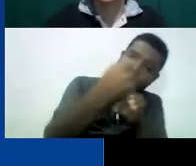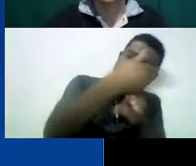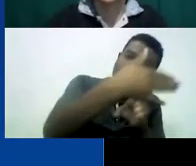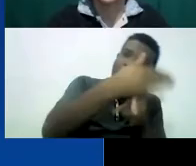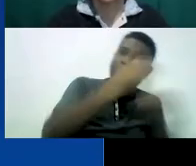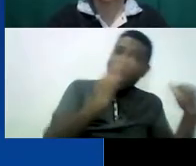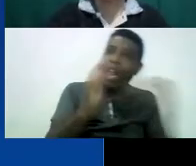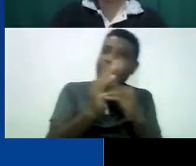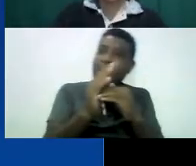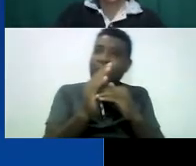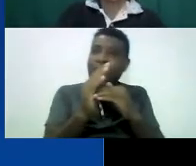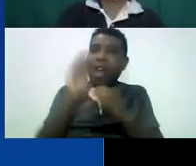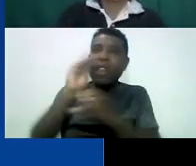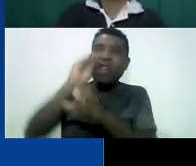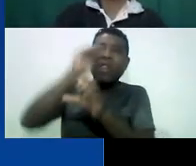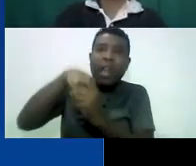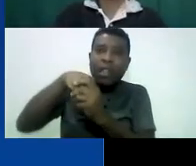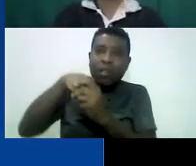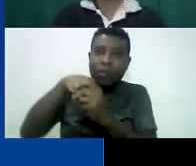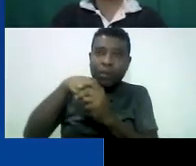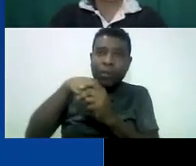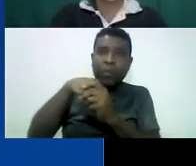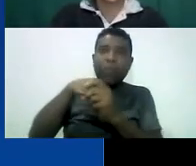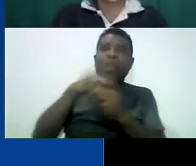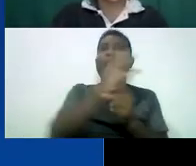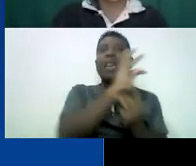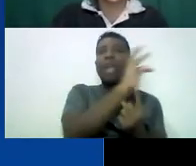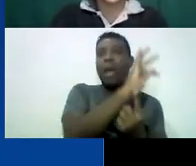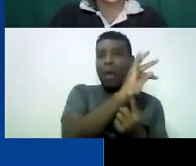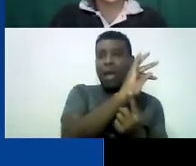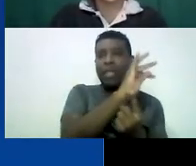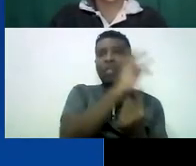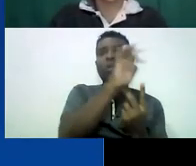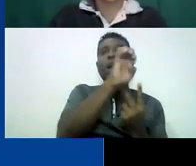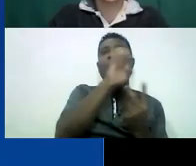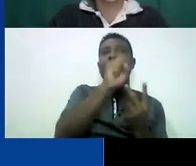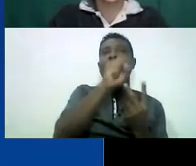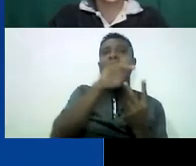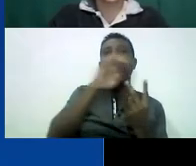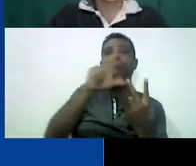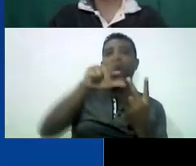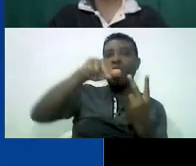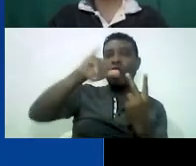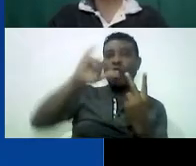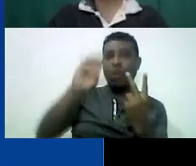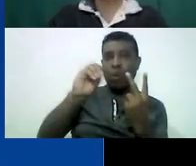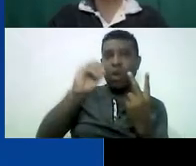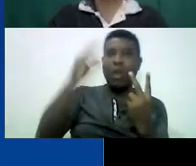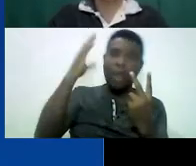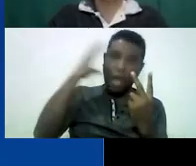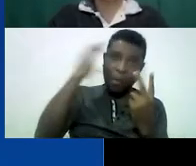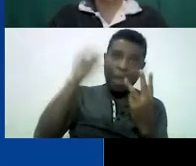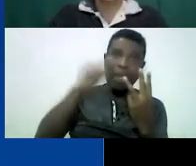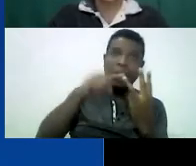Tirei o trapézio, esplênio da cabeça. Tirei o esplênio, semiespinhal da cabeça e espinhal. Tirei